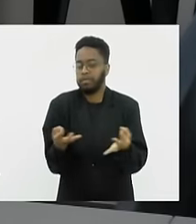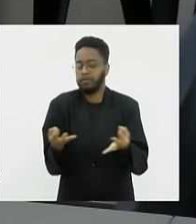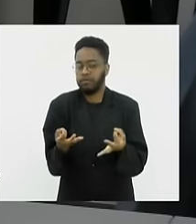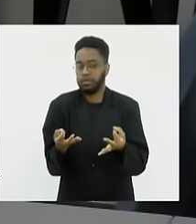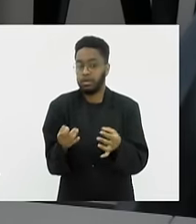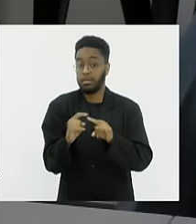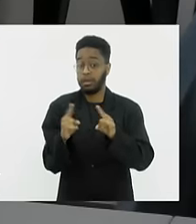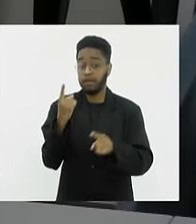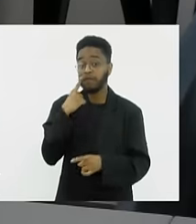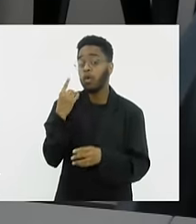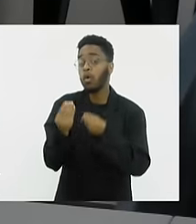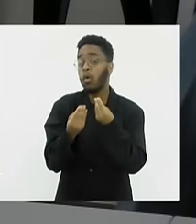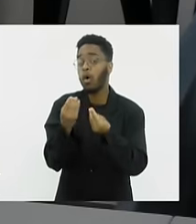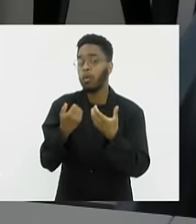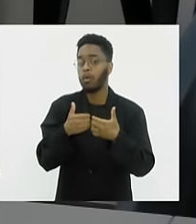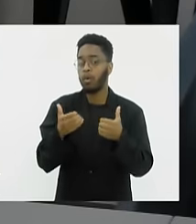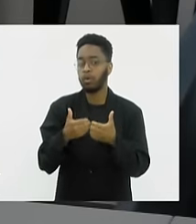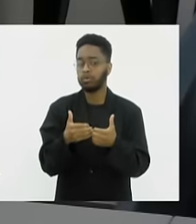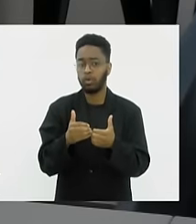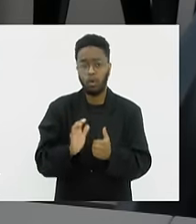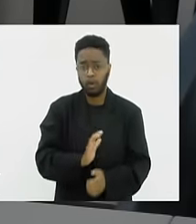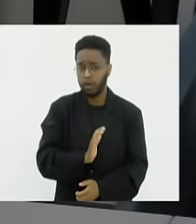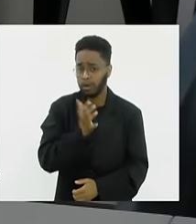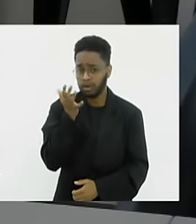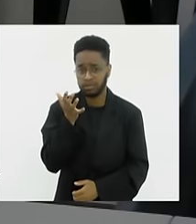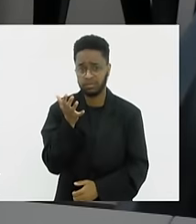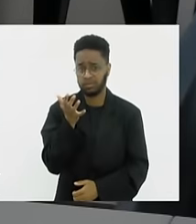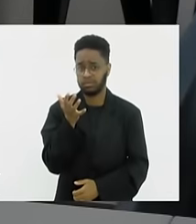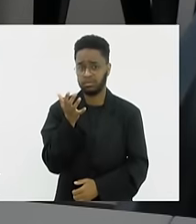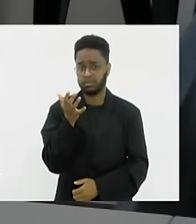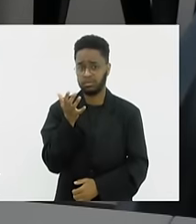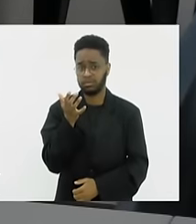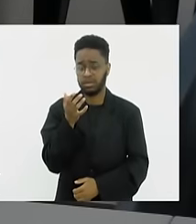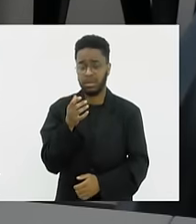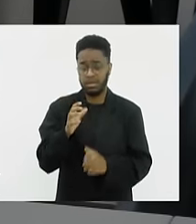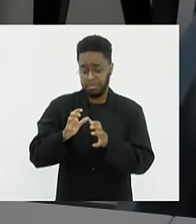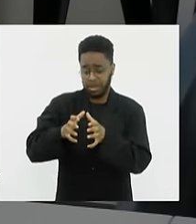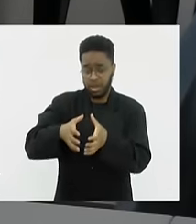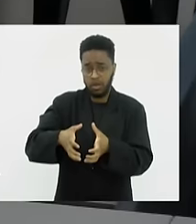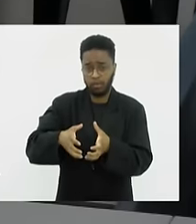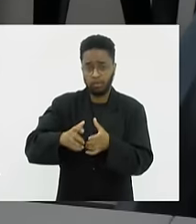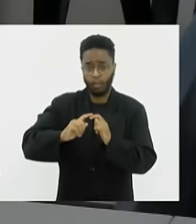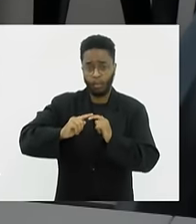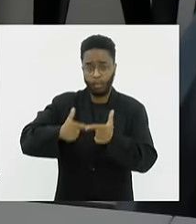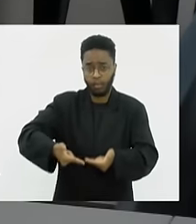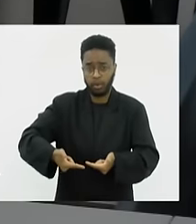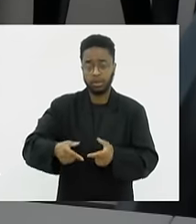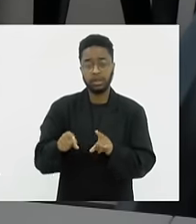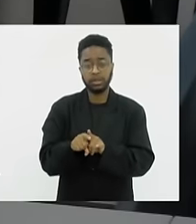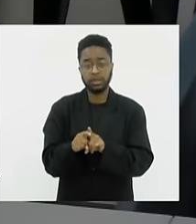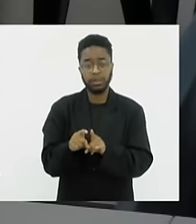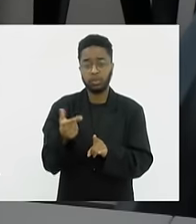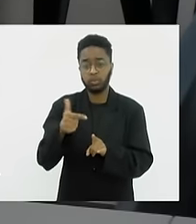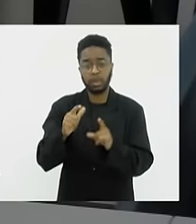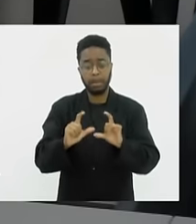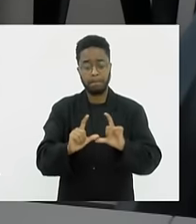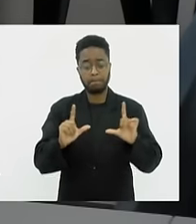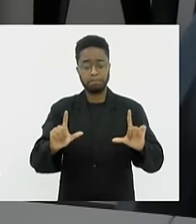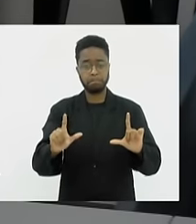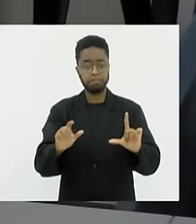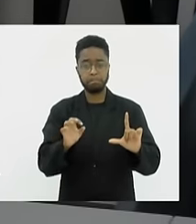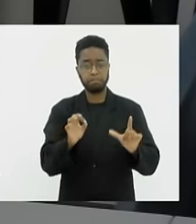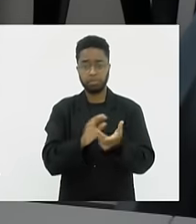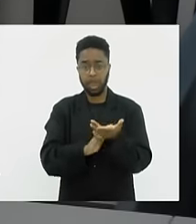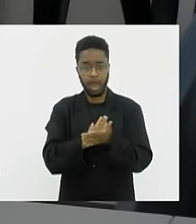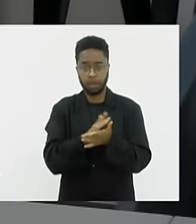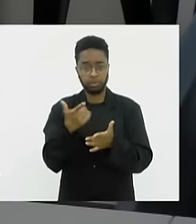Mas vai lá ver os ônibus. Péssimo estado de conservação, pneus carecas, sem placa, sem lacre